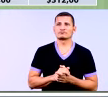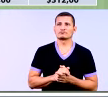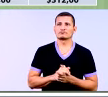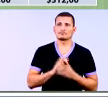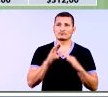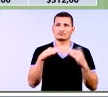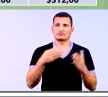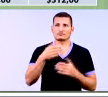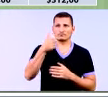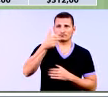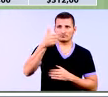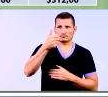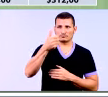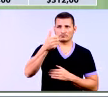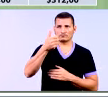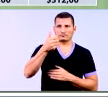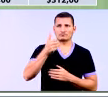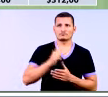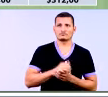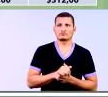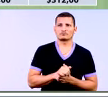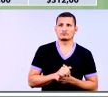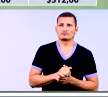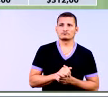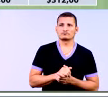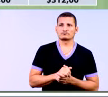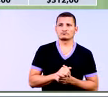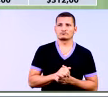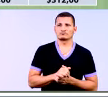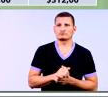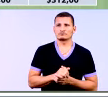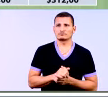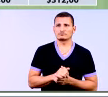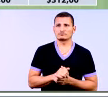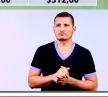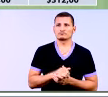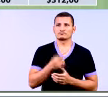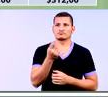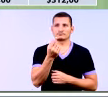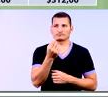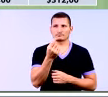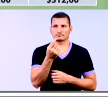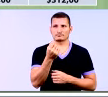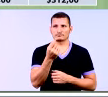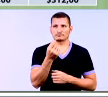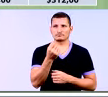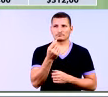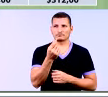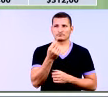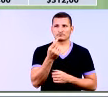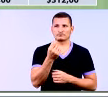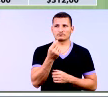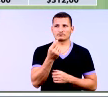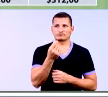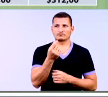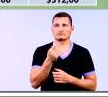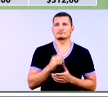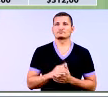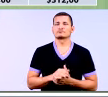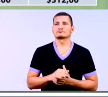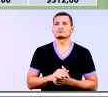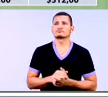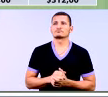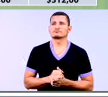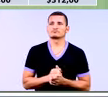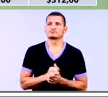qual que é o primeiro parâmetro que eu comparo. Né? O leigo faz o quê? Preço, né? Preço. O leigo vai em preço. Geralmente assim, o mais